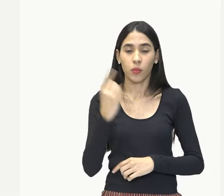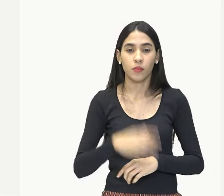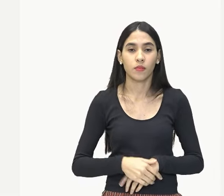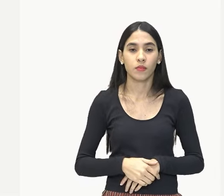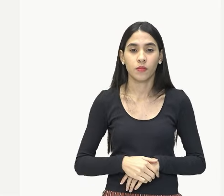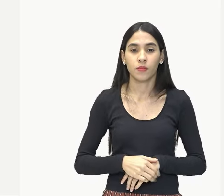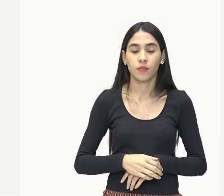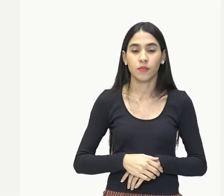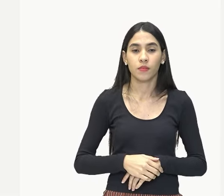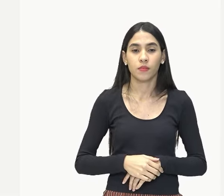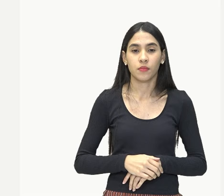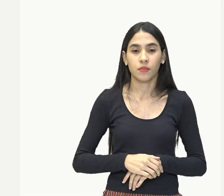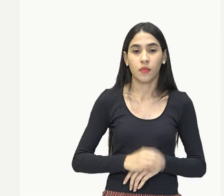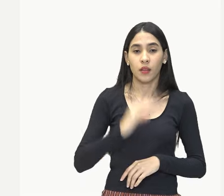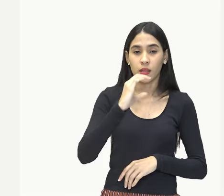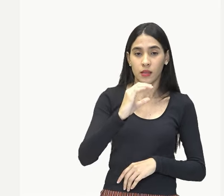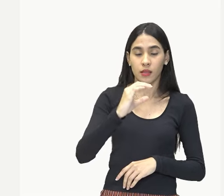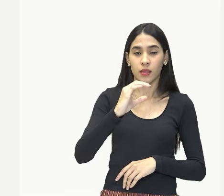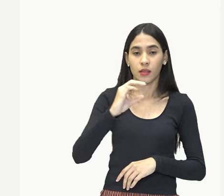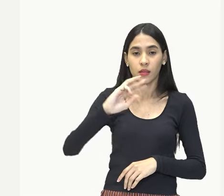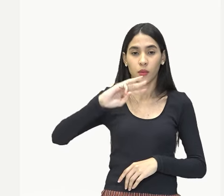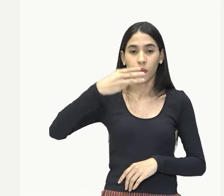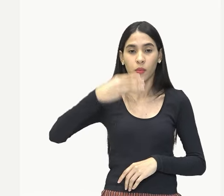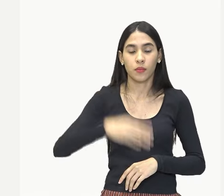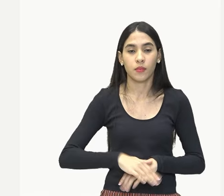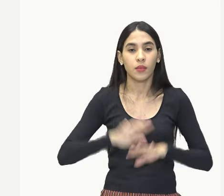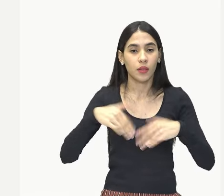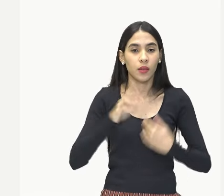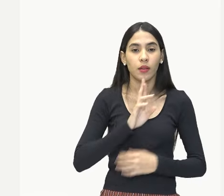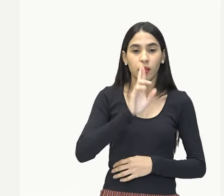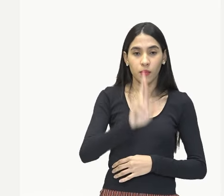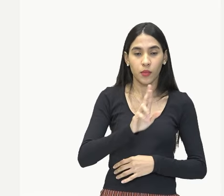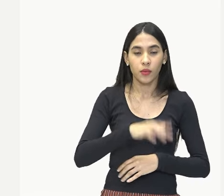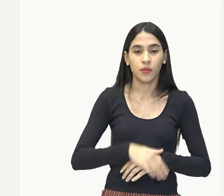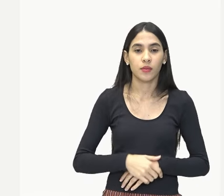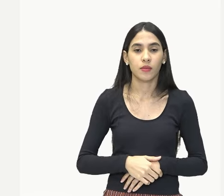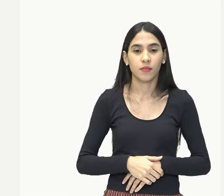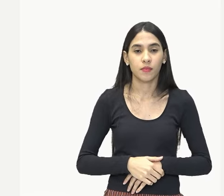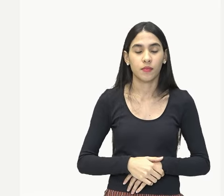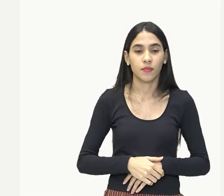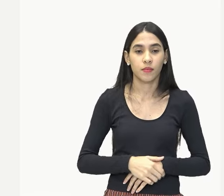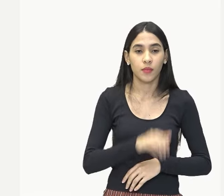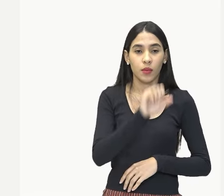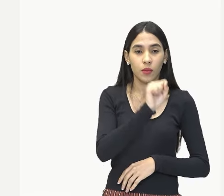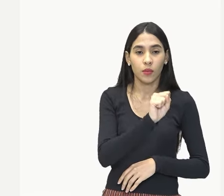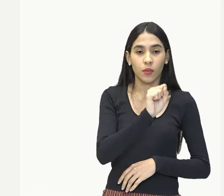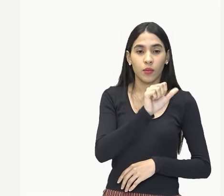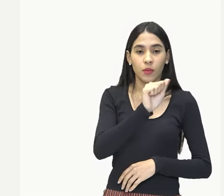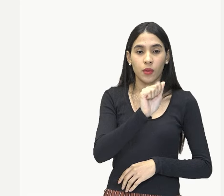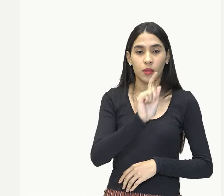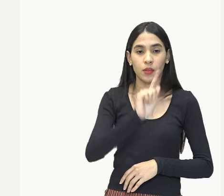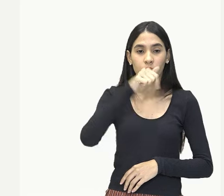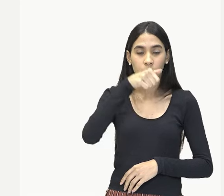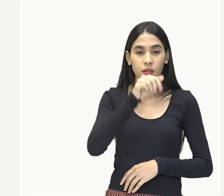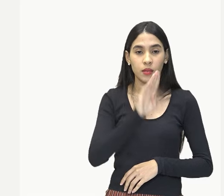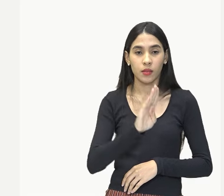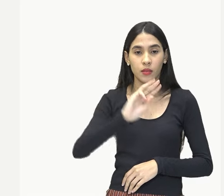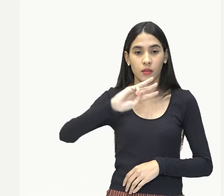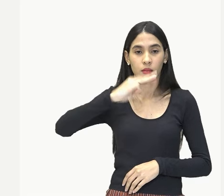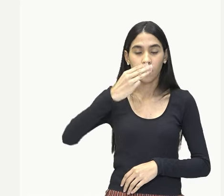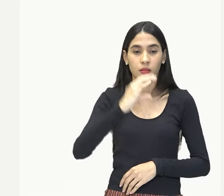ser quanto? C ao cubo. Então, o resultado aí da multiplicação entre esses três monômios fica